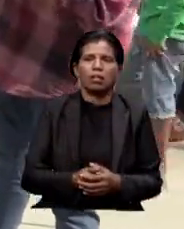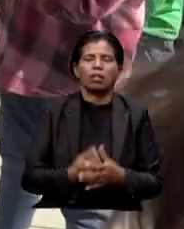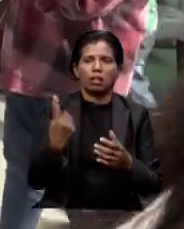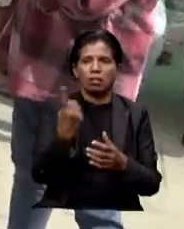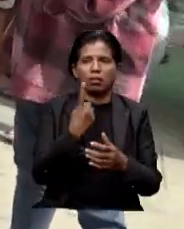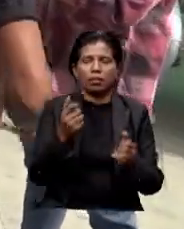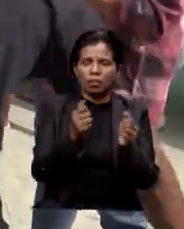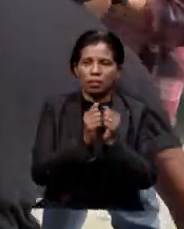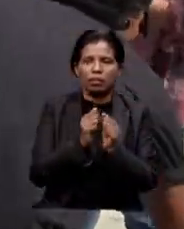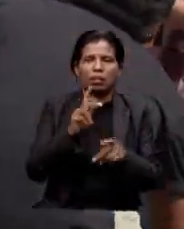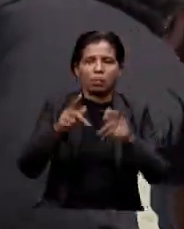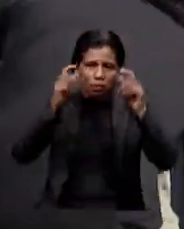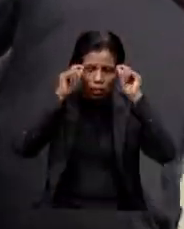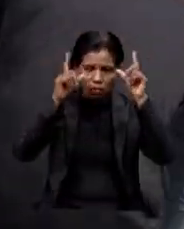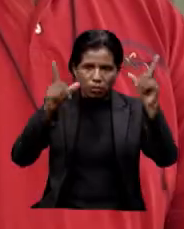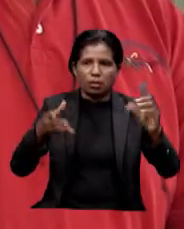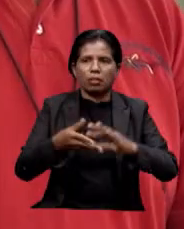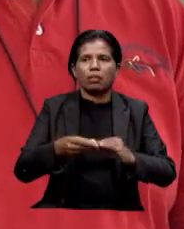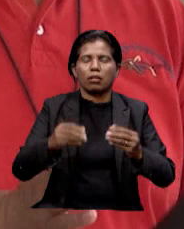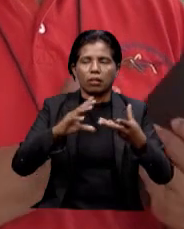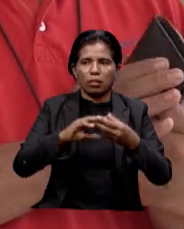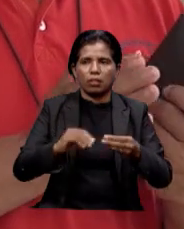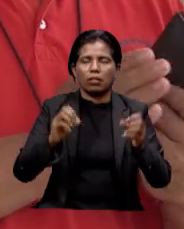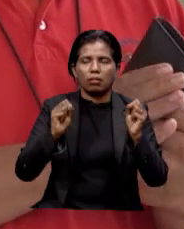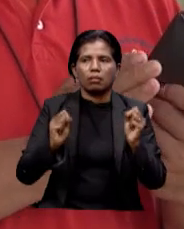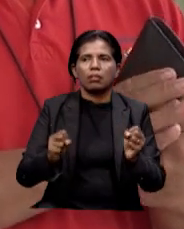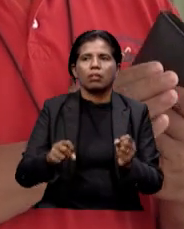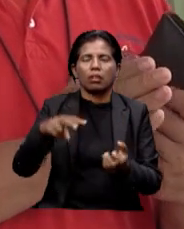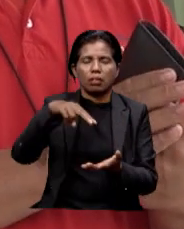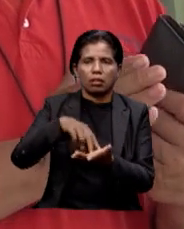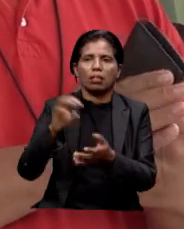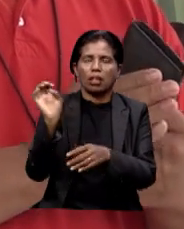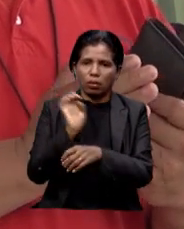tekeran hamutu ko Timor e na história, nebe que construe economia.